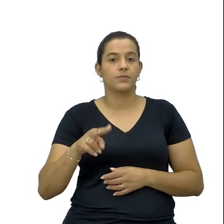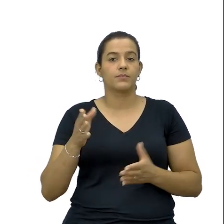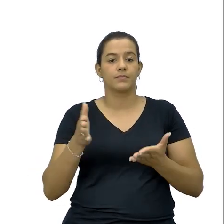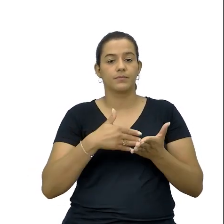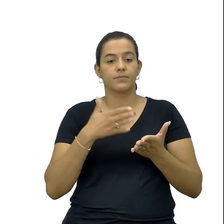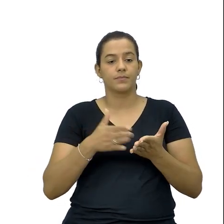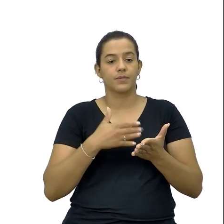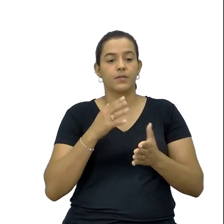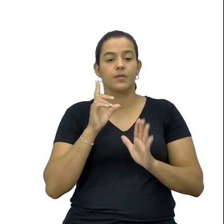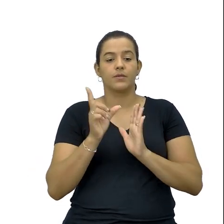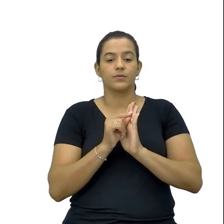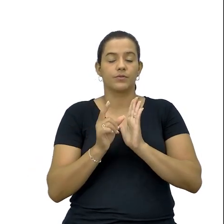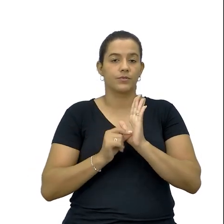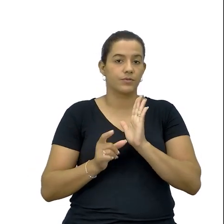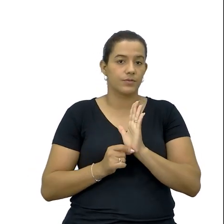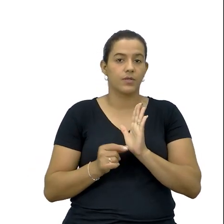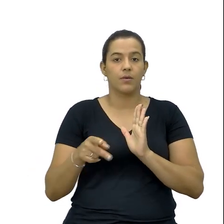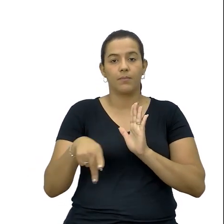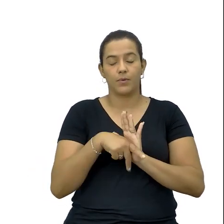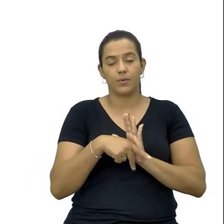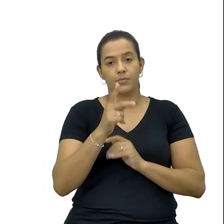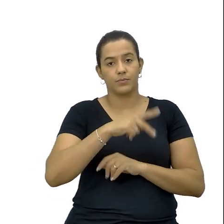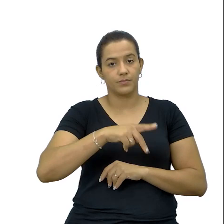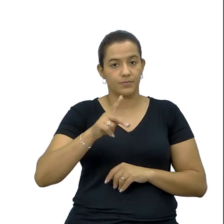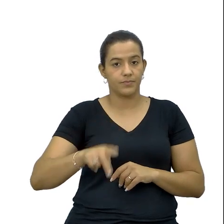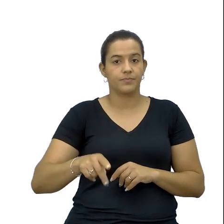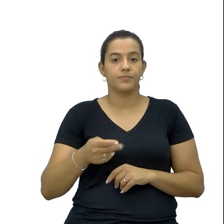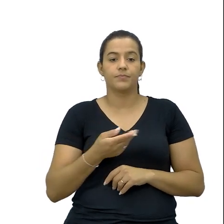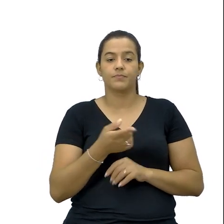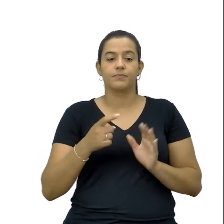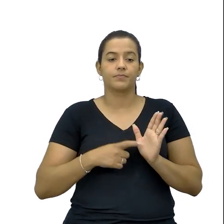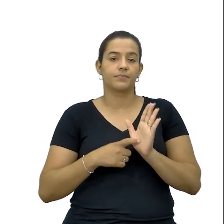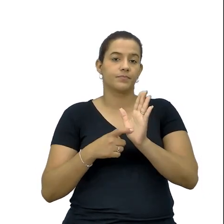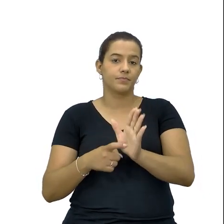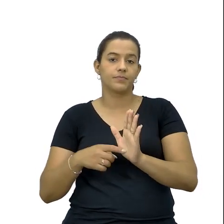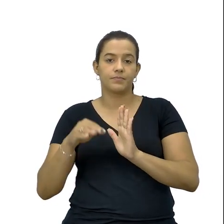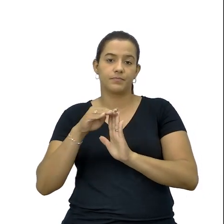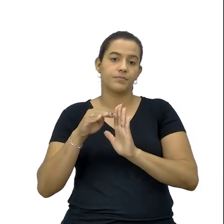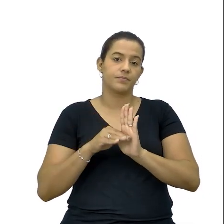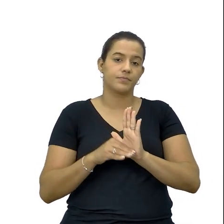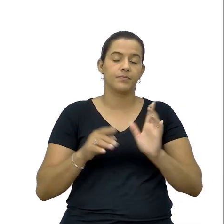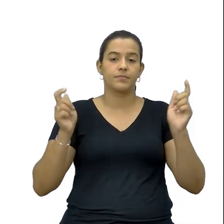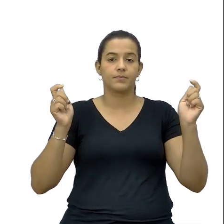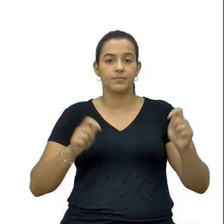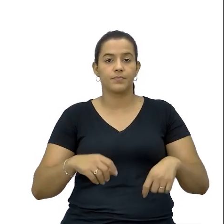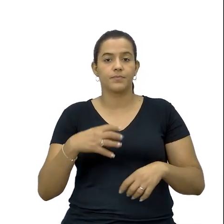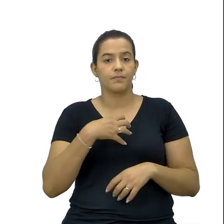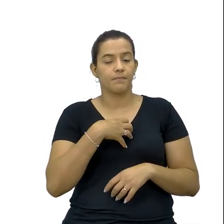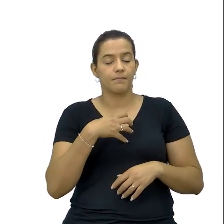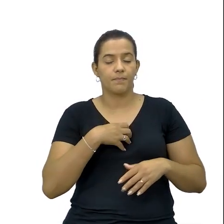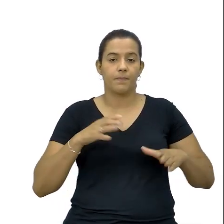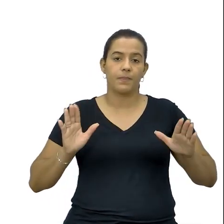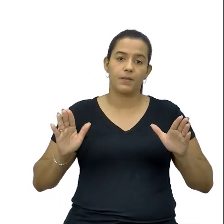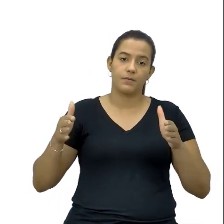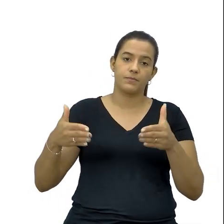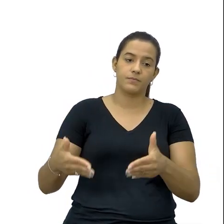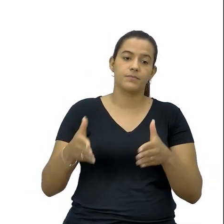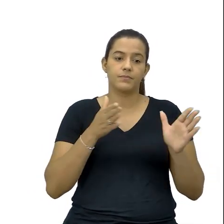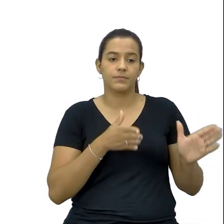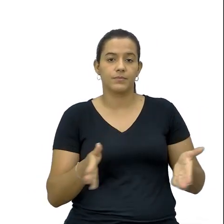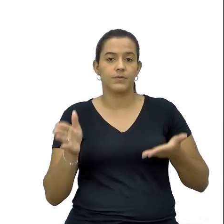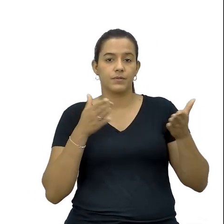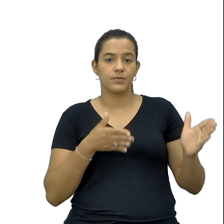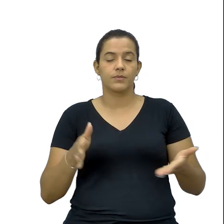caderno digital do professor, que ele traz as competências socioemocionais voltadas para sequências